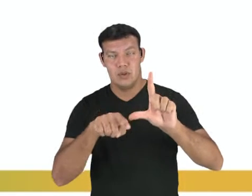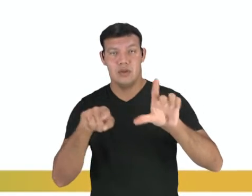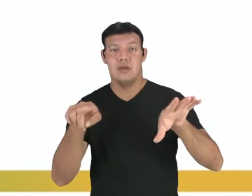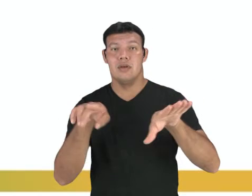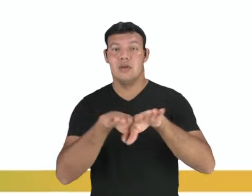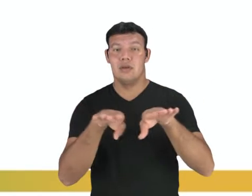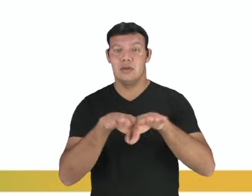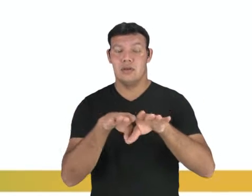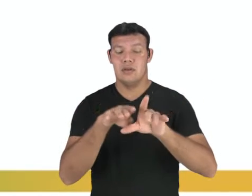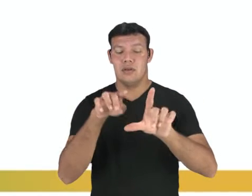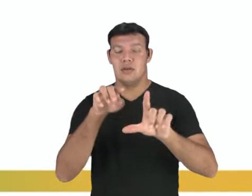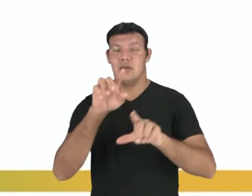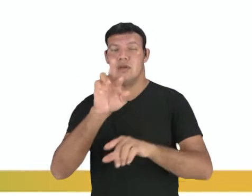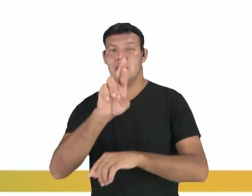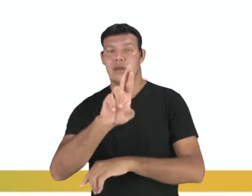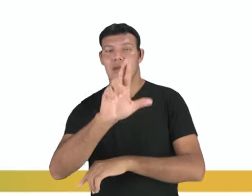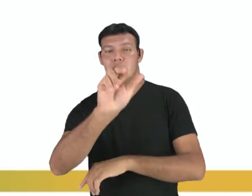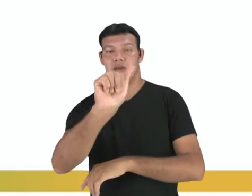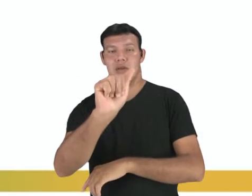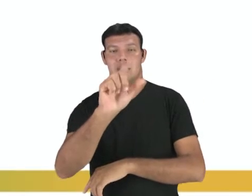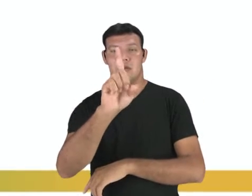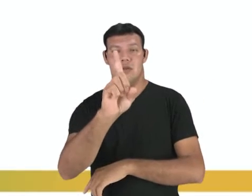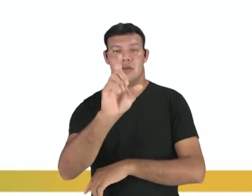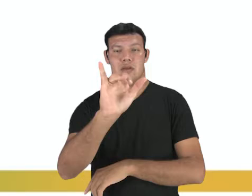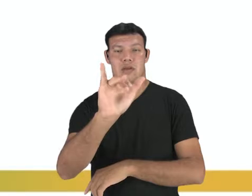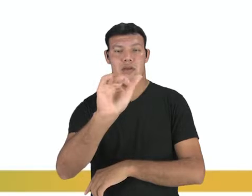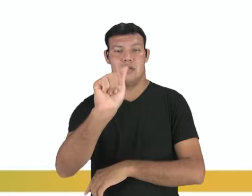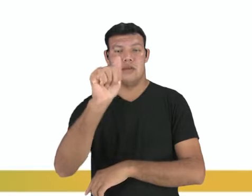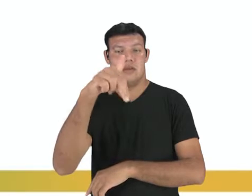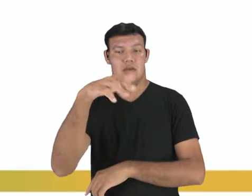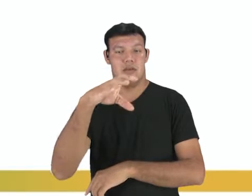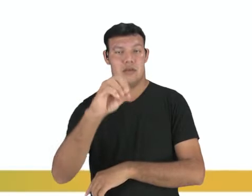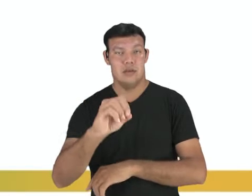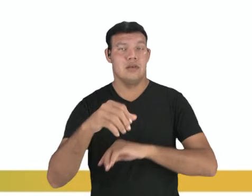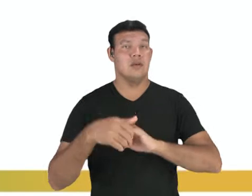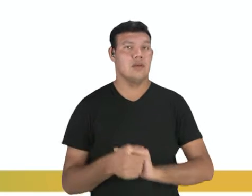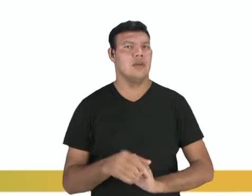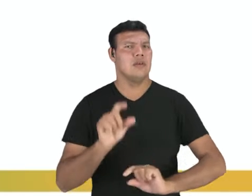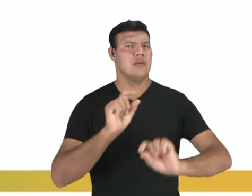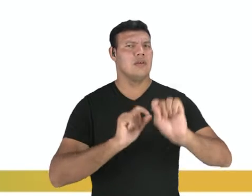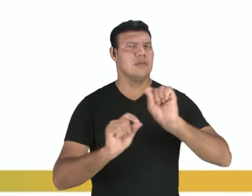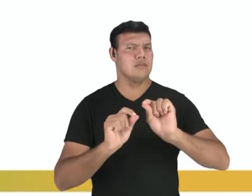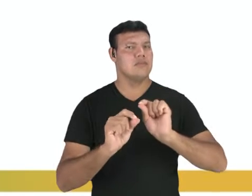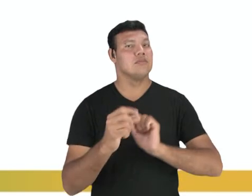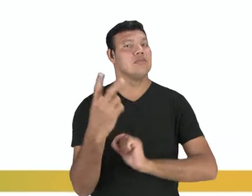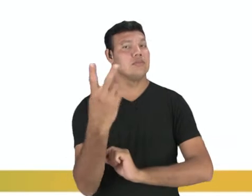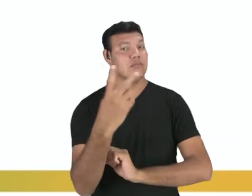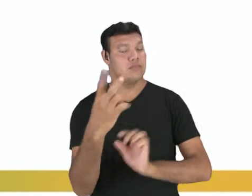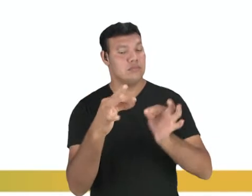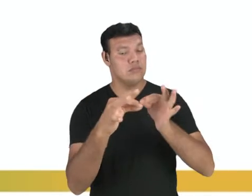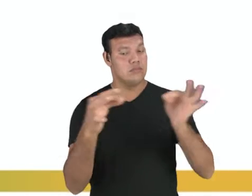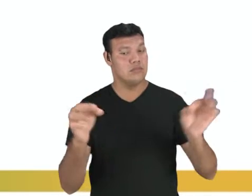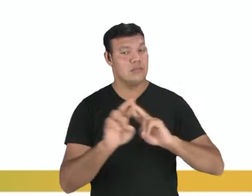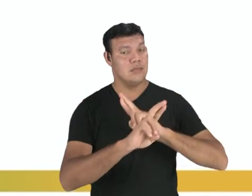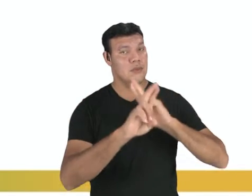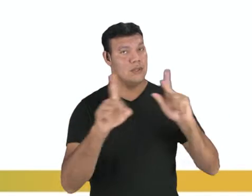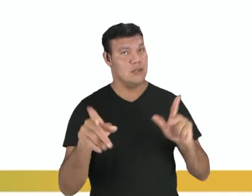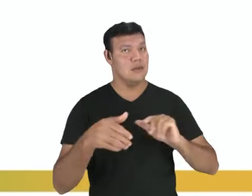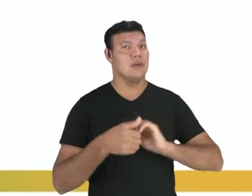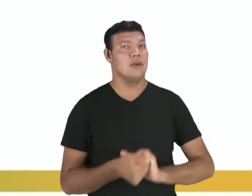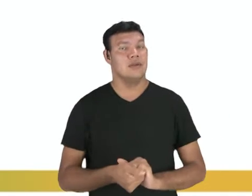na determinação dos Arcos de uma circunferência podemos ter dois tipos de medições